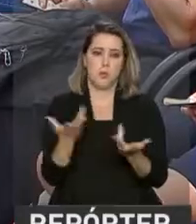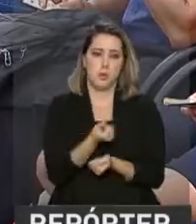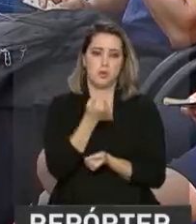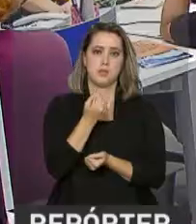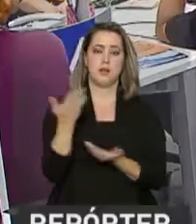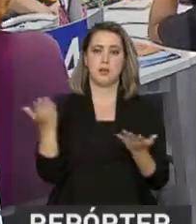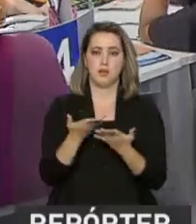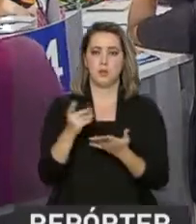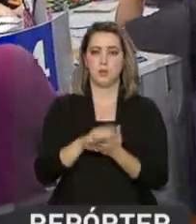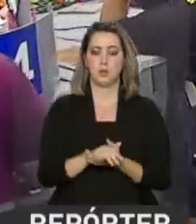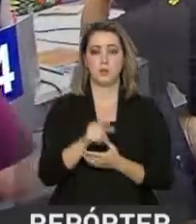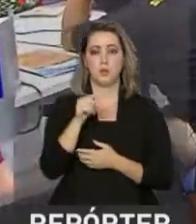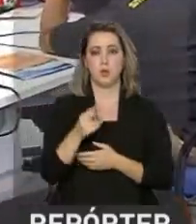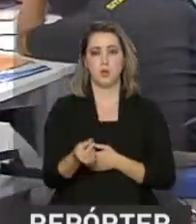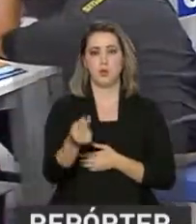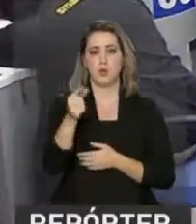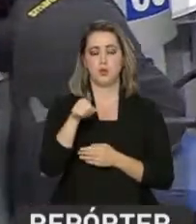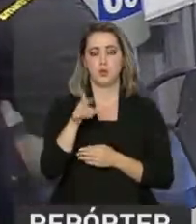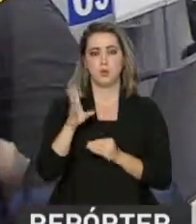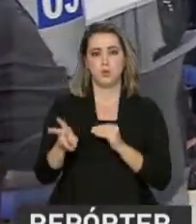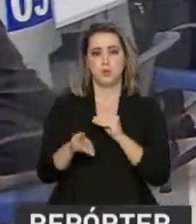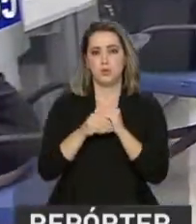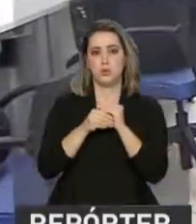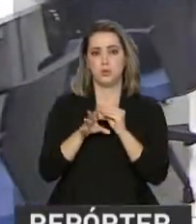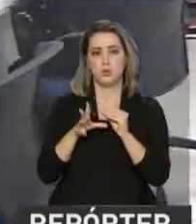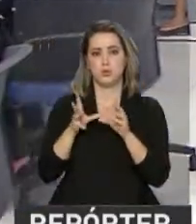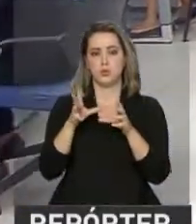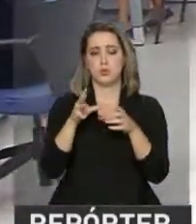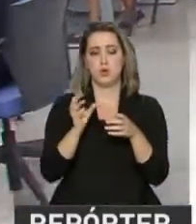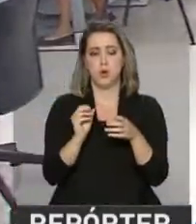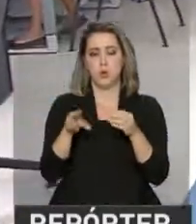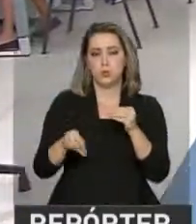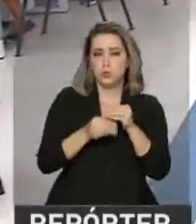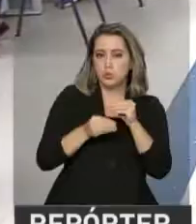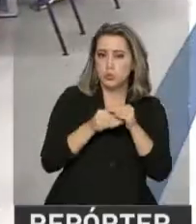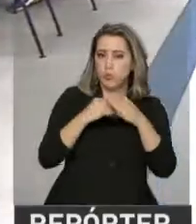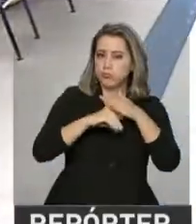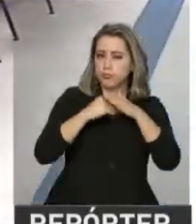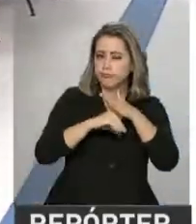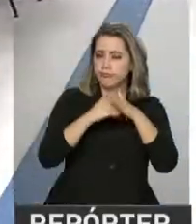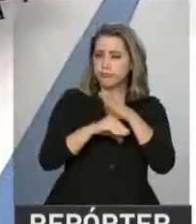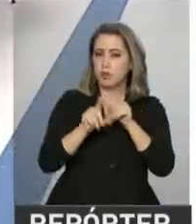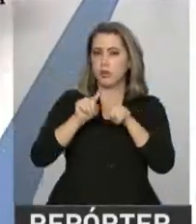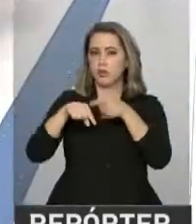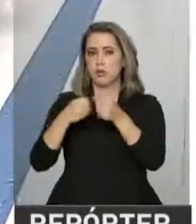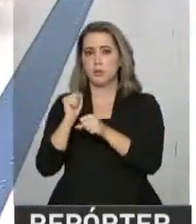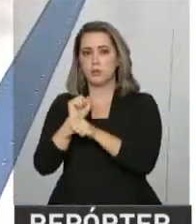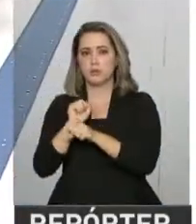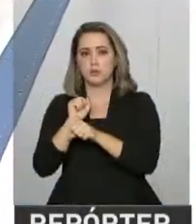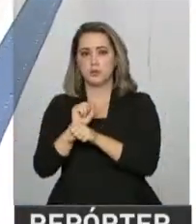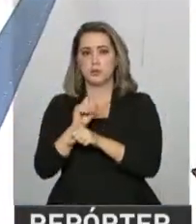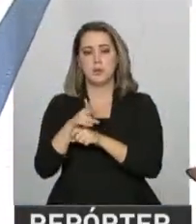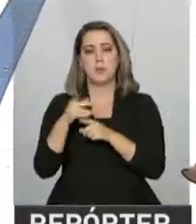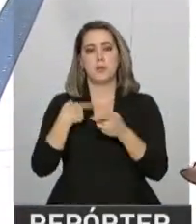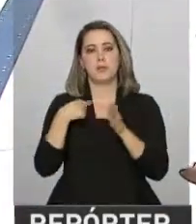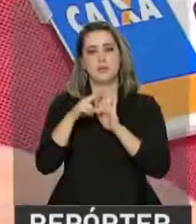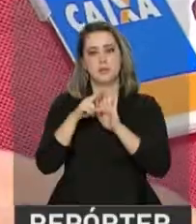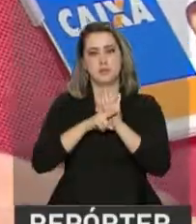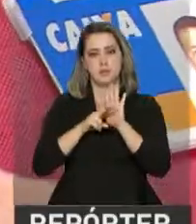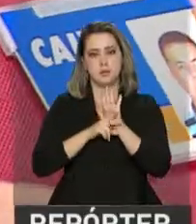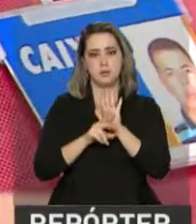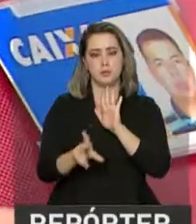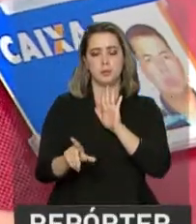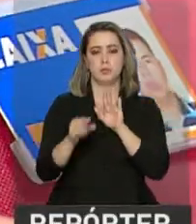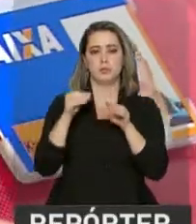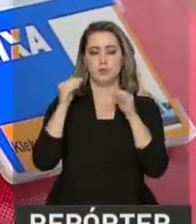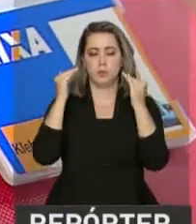sacado o recurso será acrescentado ao saldo do fundo e ficará disponível para movimentação pelas regras